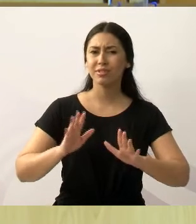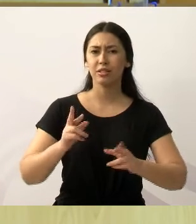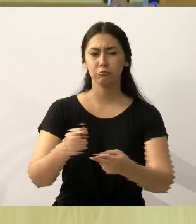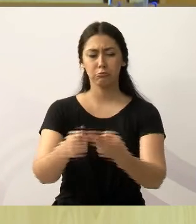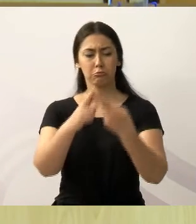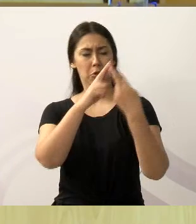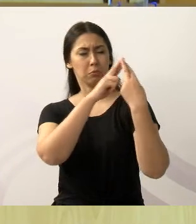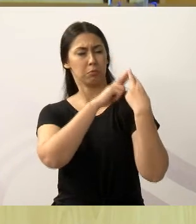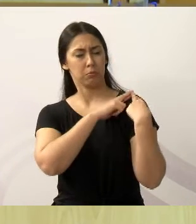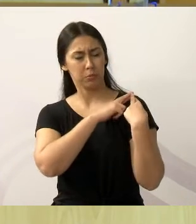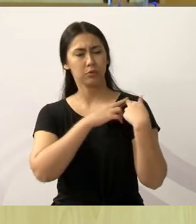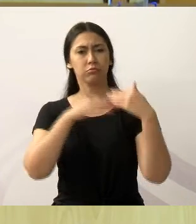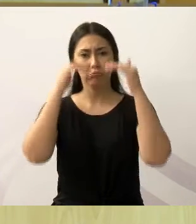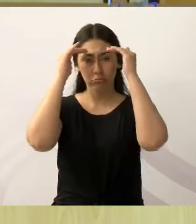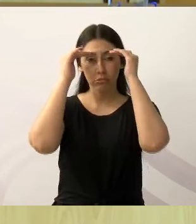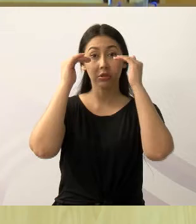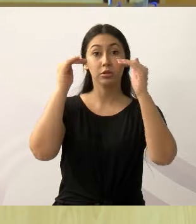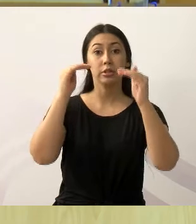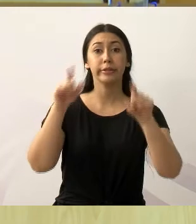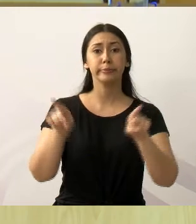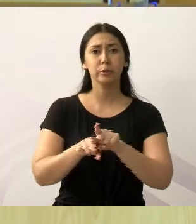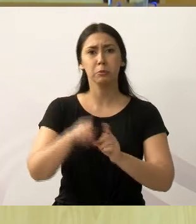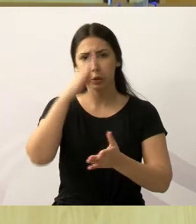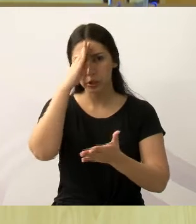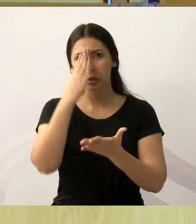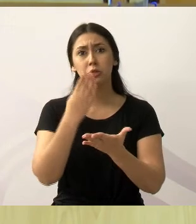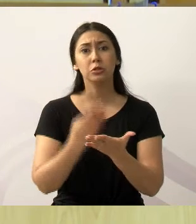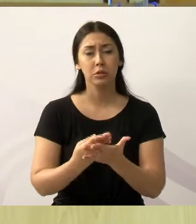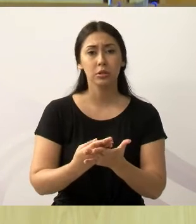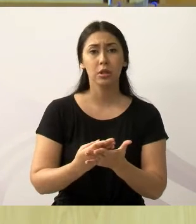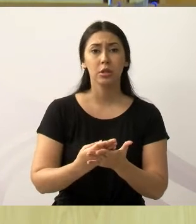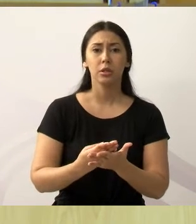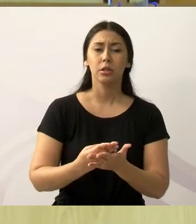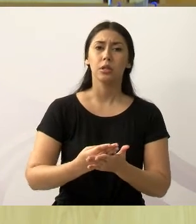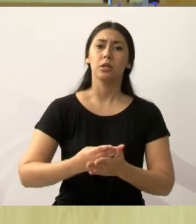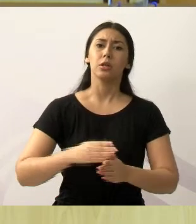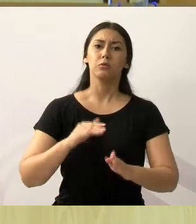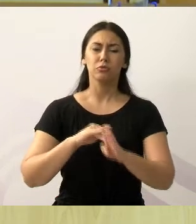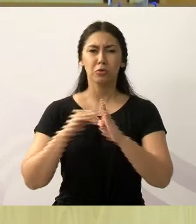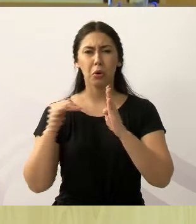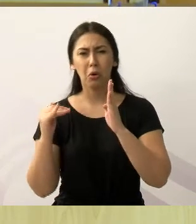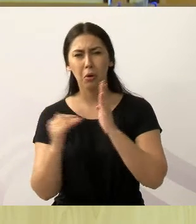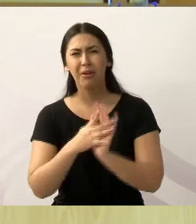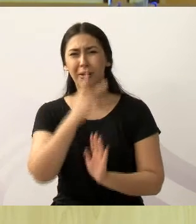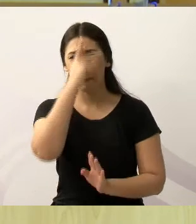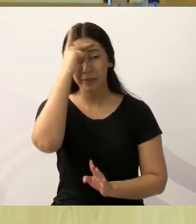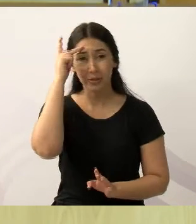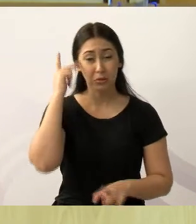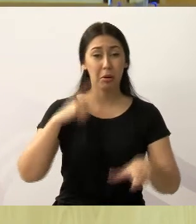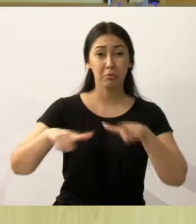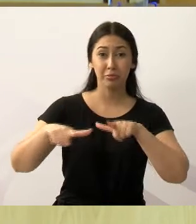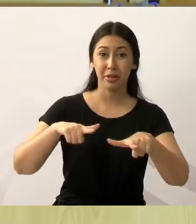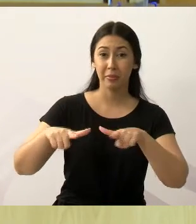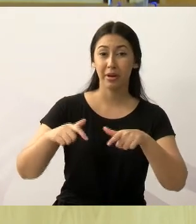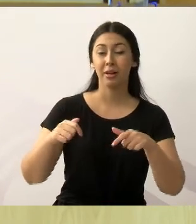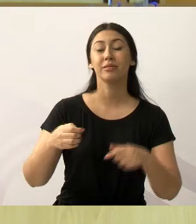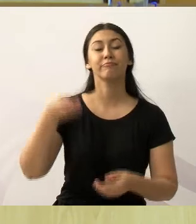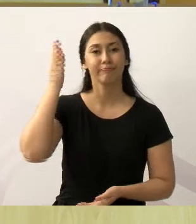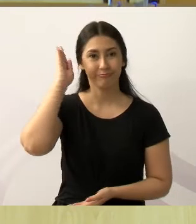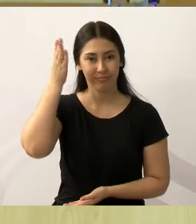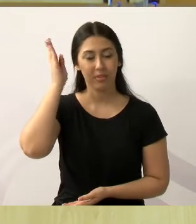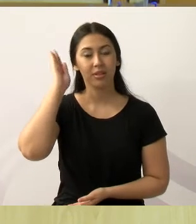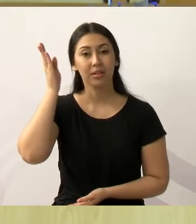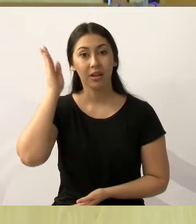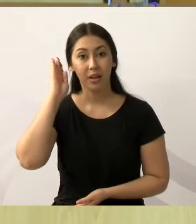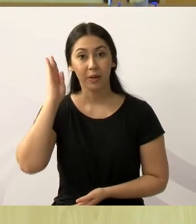assim como queremos crer que seja também o caso da grande maioria dos integrantes da câmara municipal de taubaté